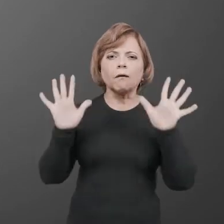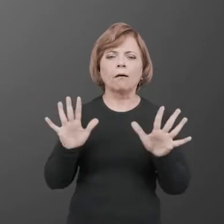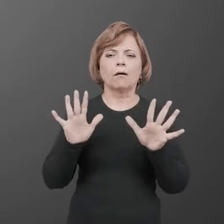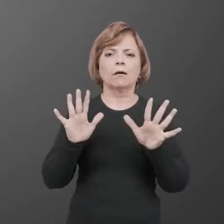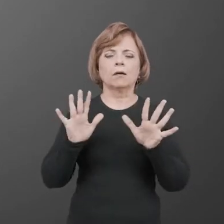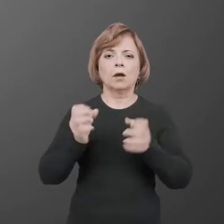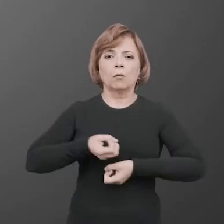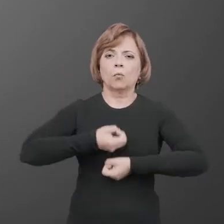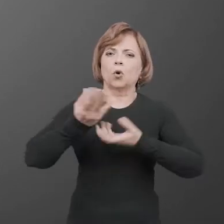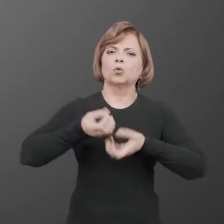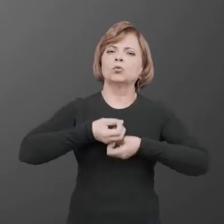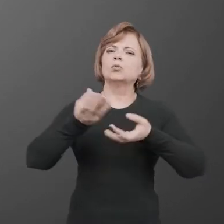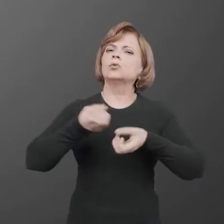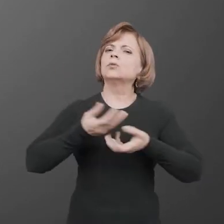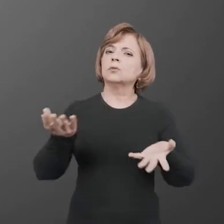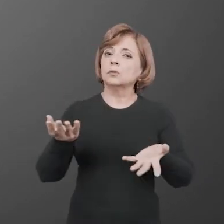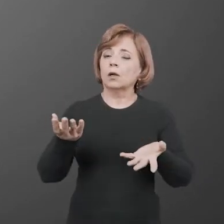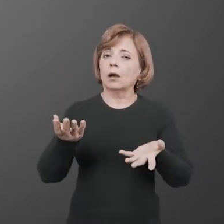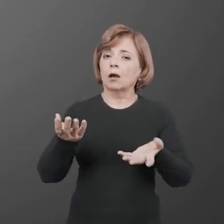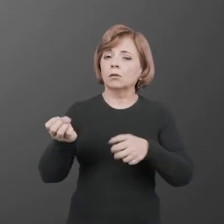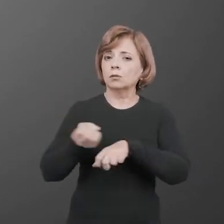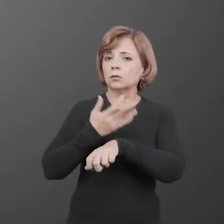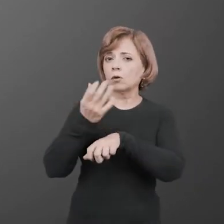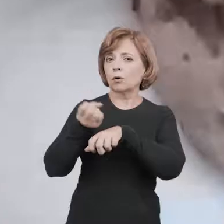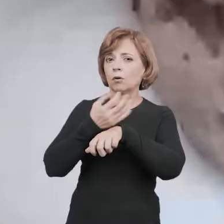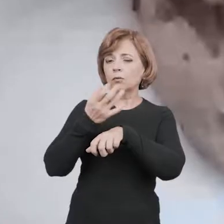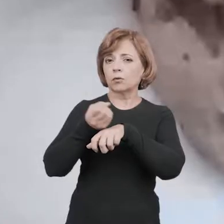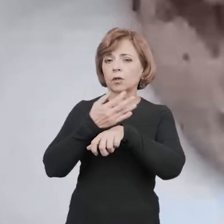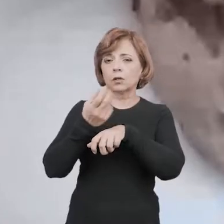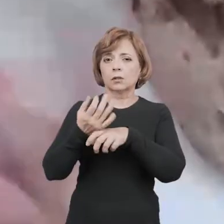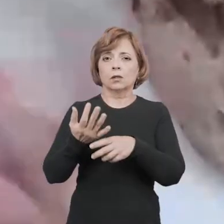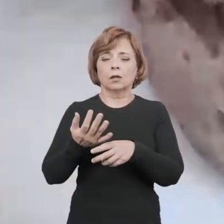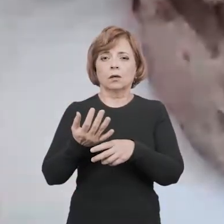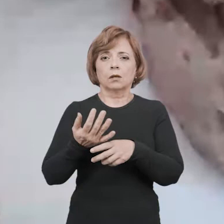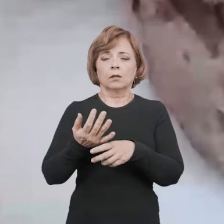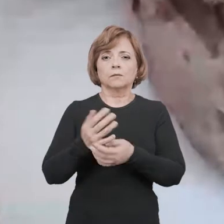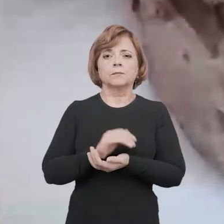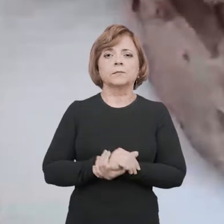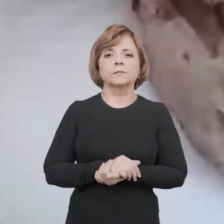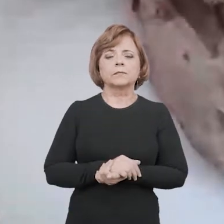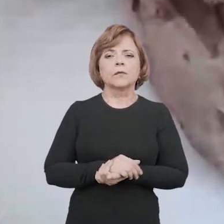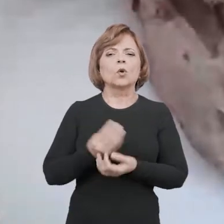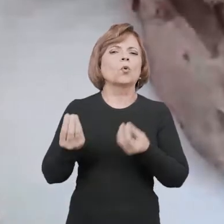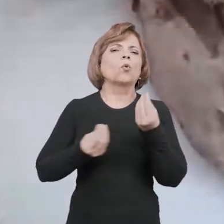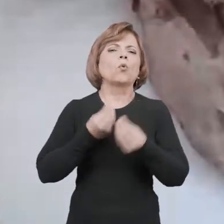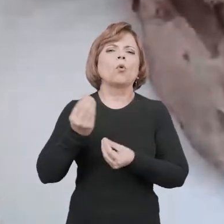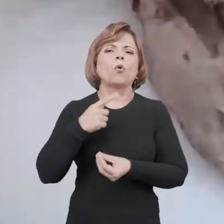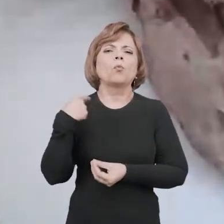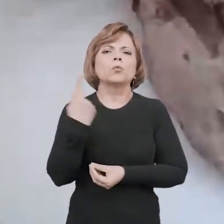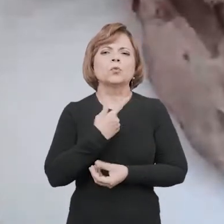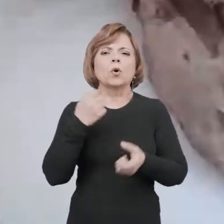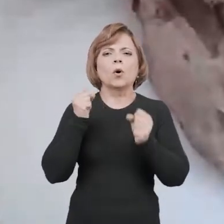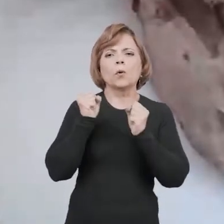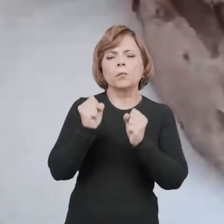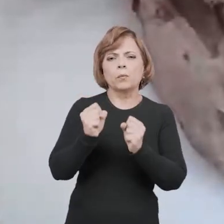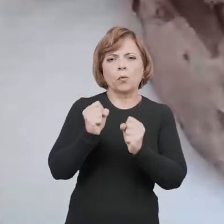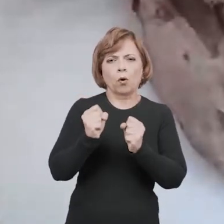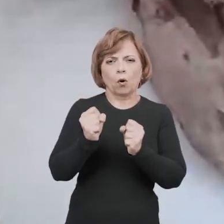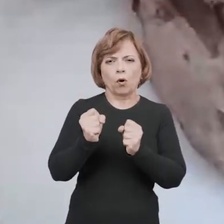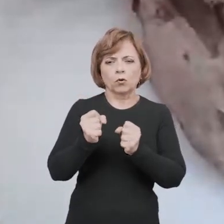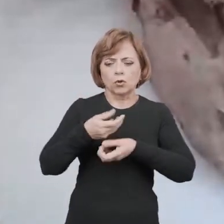transparência, produtividade, de forma inovadora e também colaborativa? Como é que nós